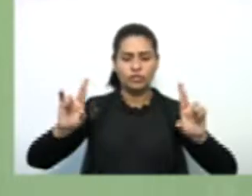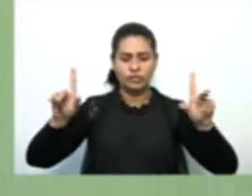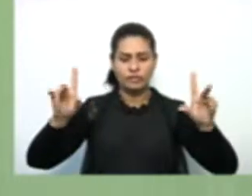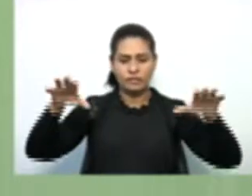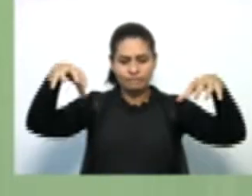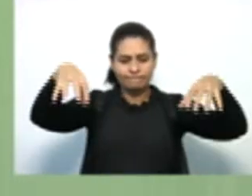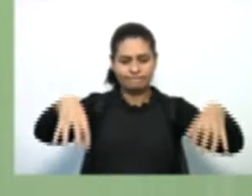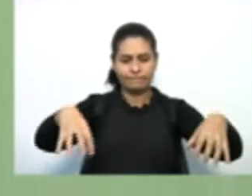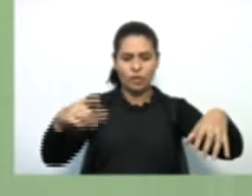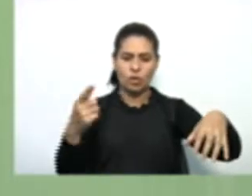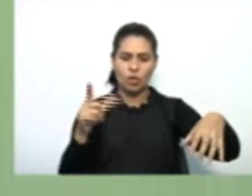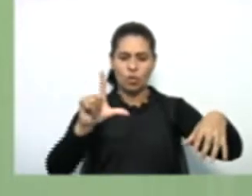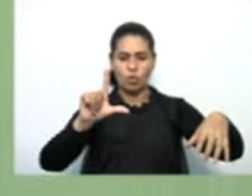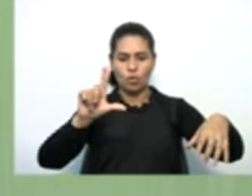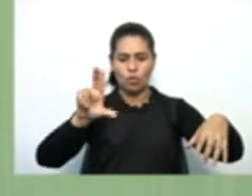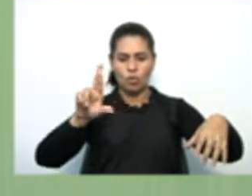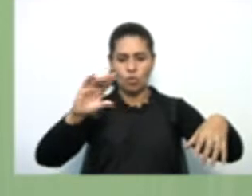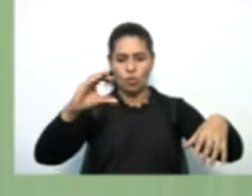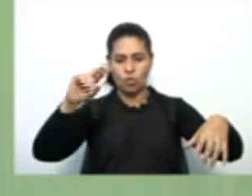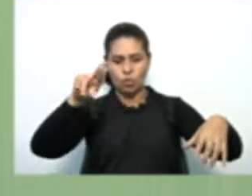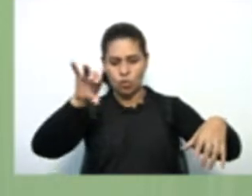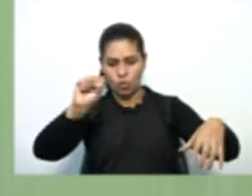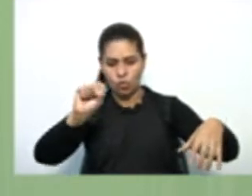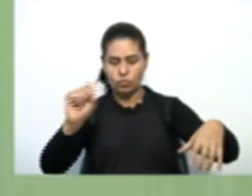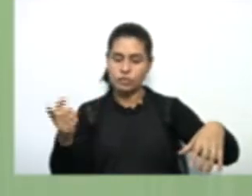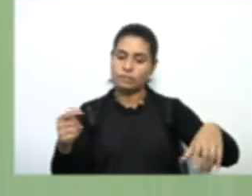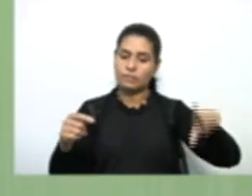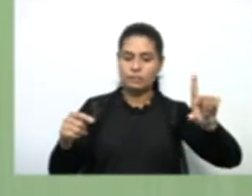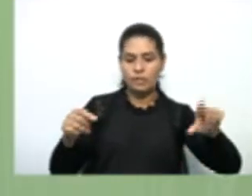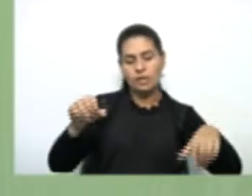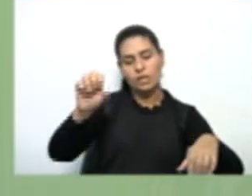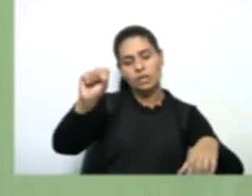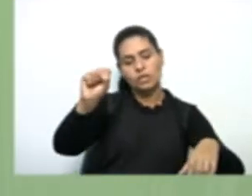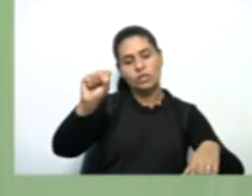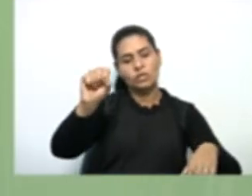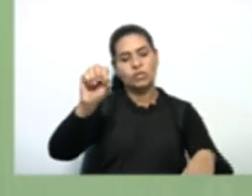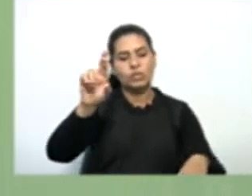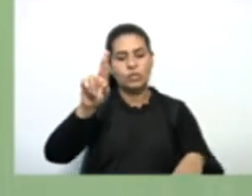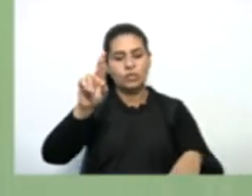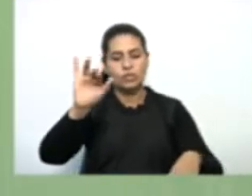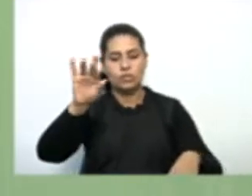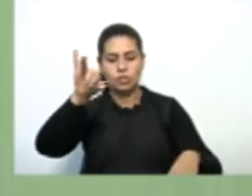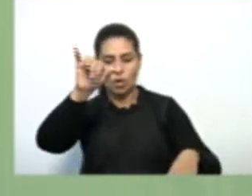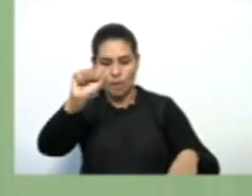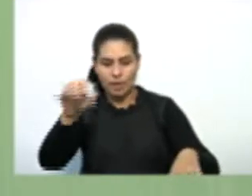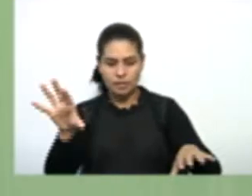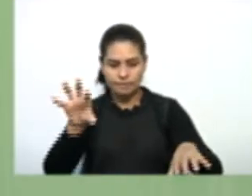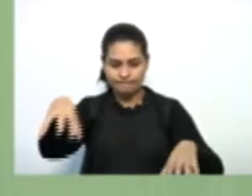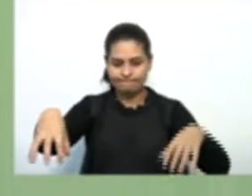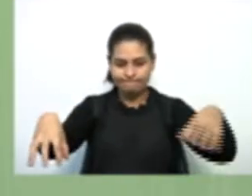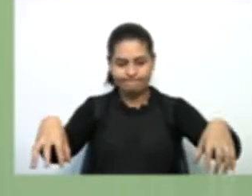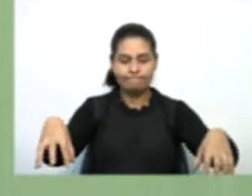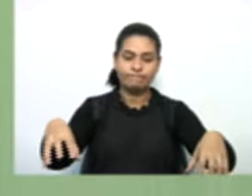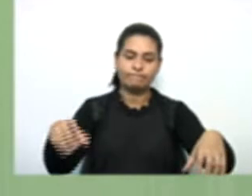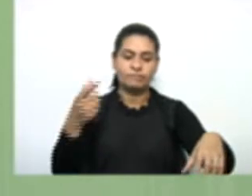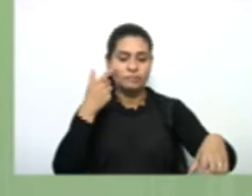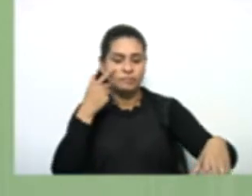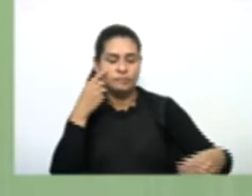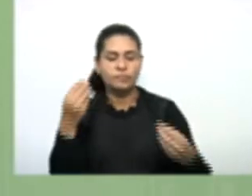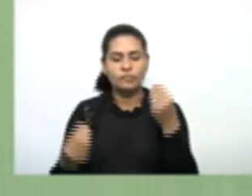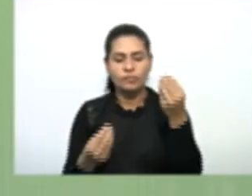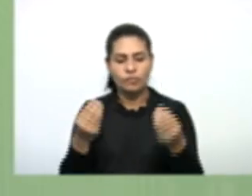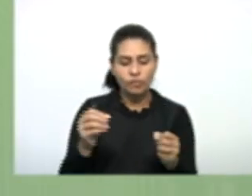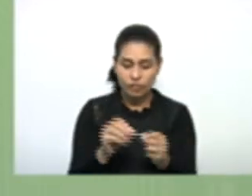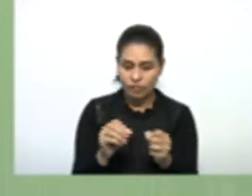diferença entre lucros e sobras, aspectos contábeis das empresas cooperativas e os atos cooperativos e não